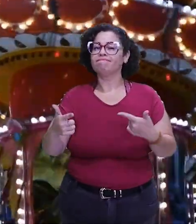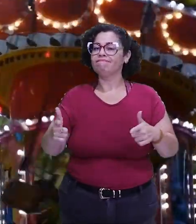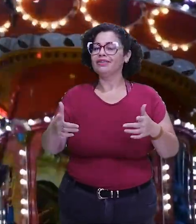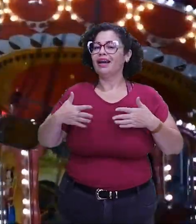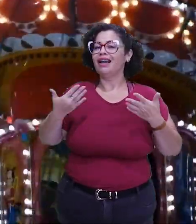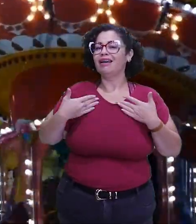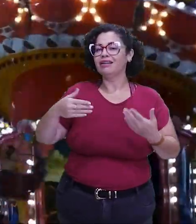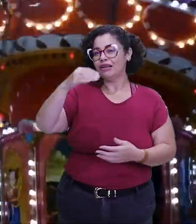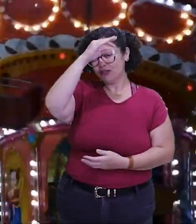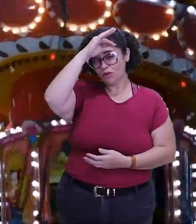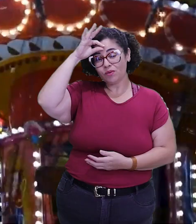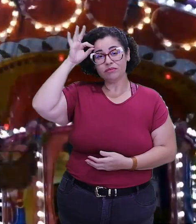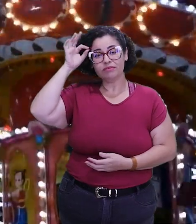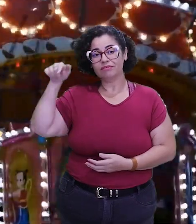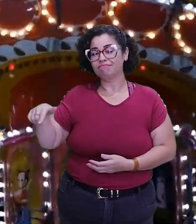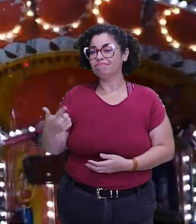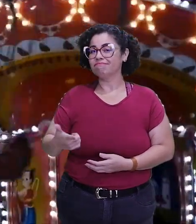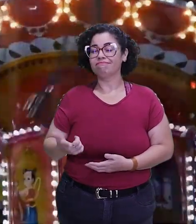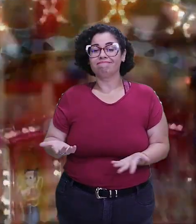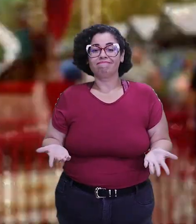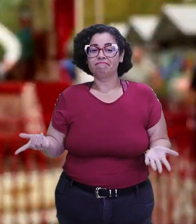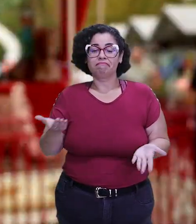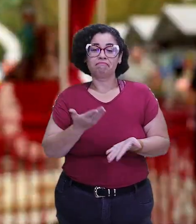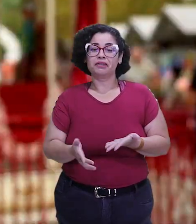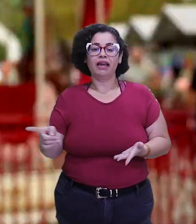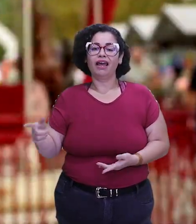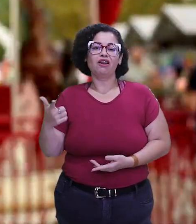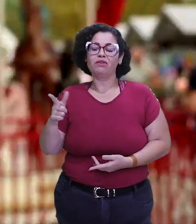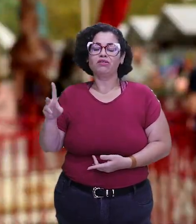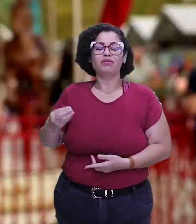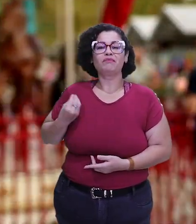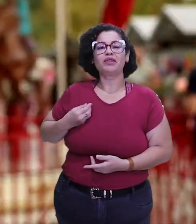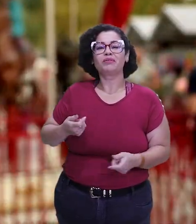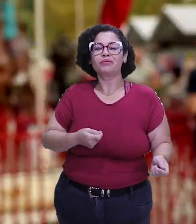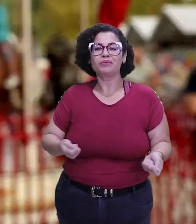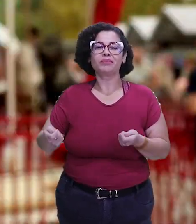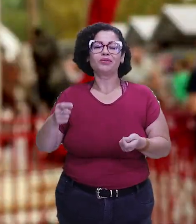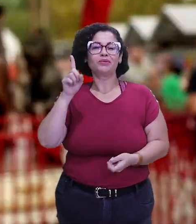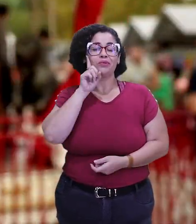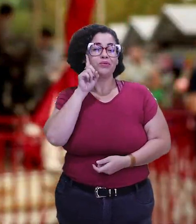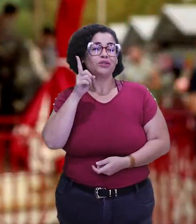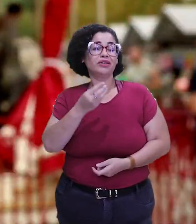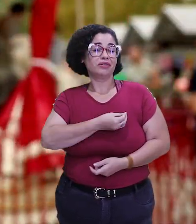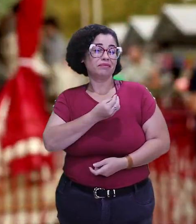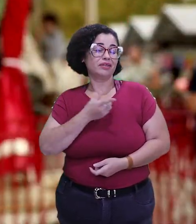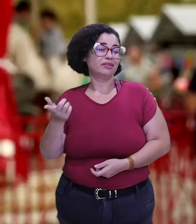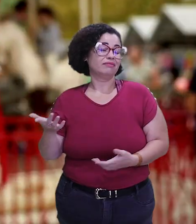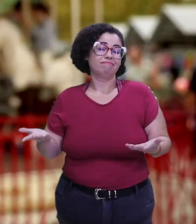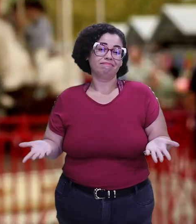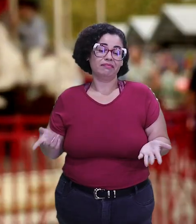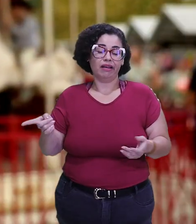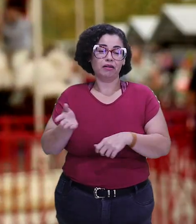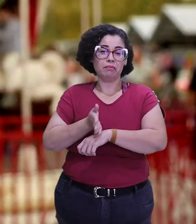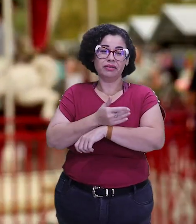e a inocência. Porque é algo que não faz parte da sua rotina, da sua vida. Tão